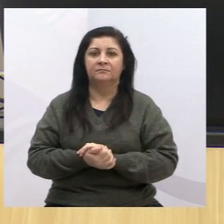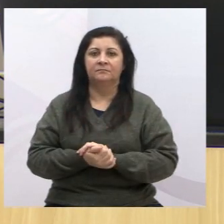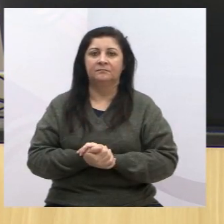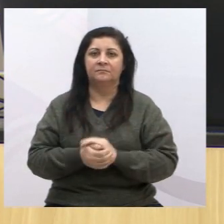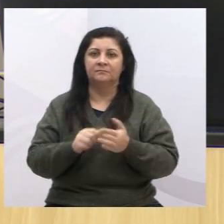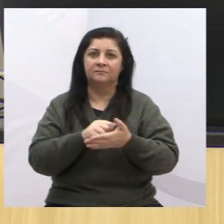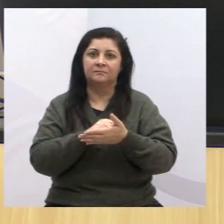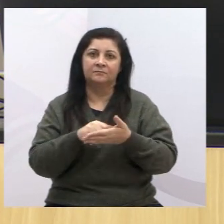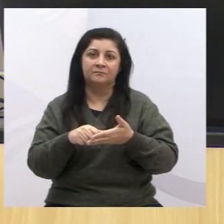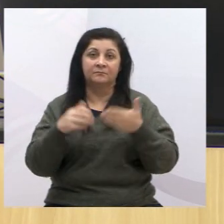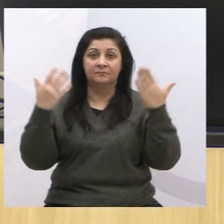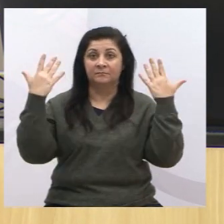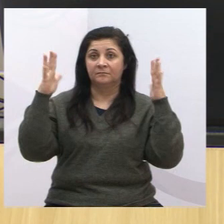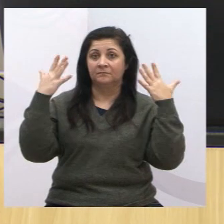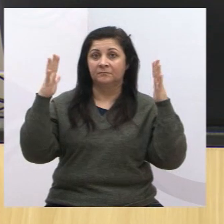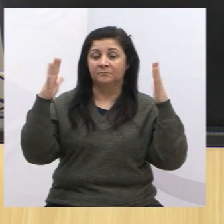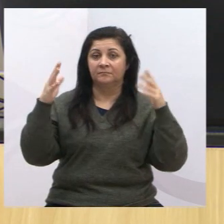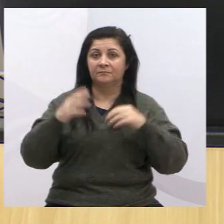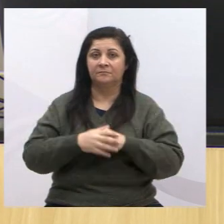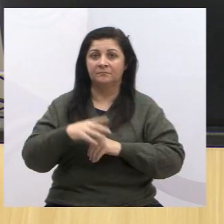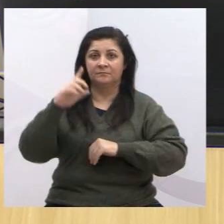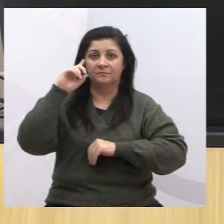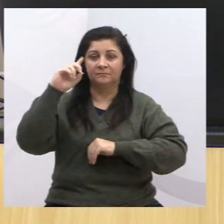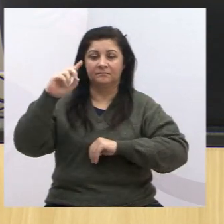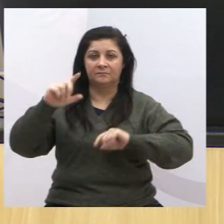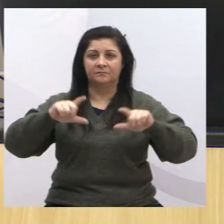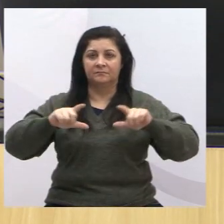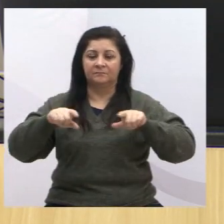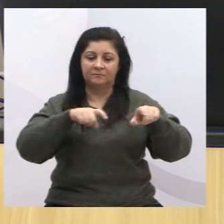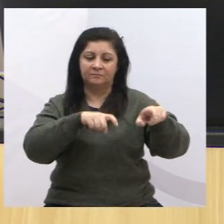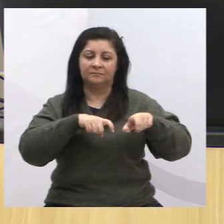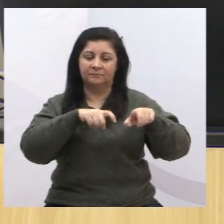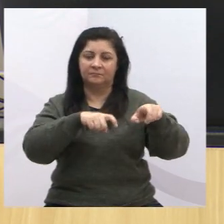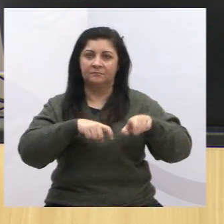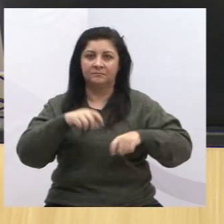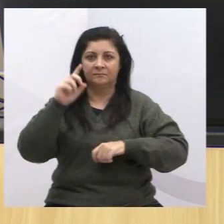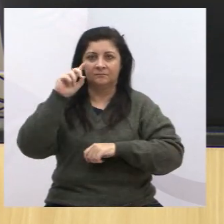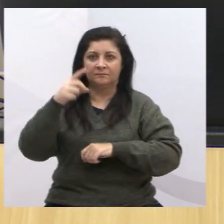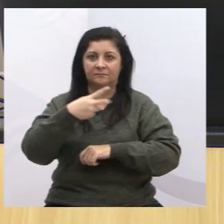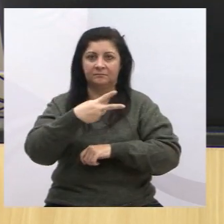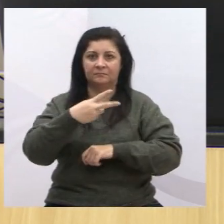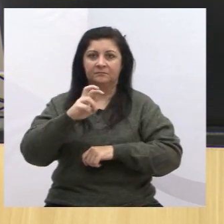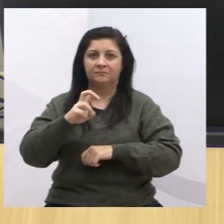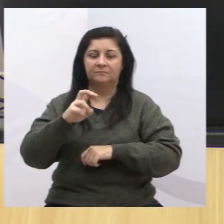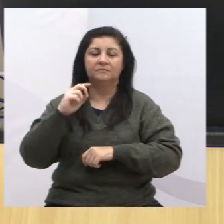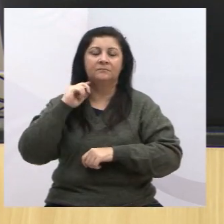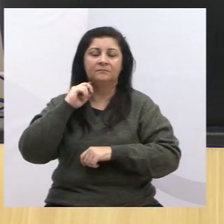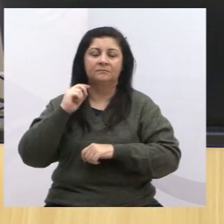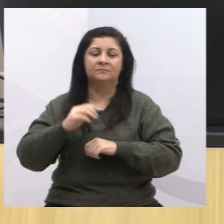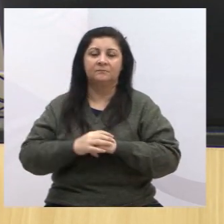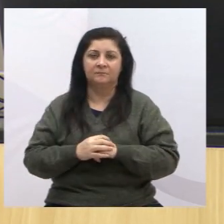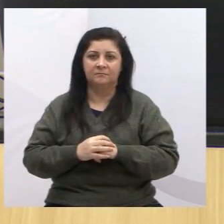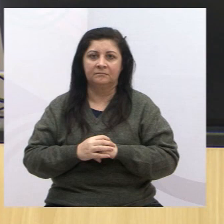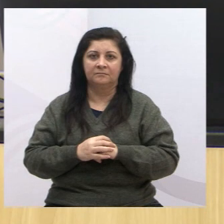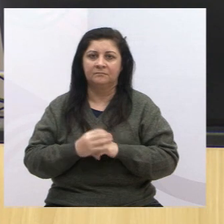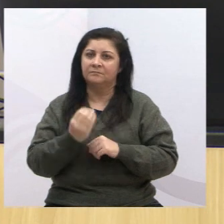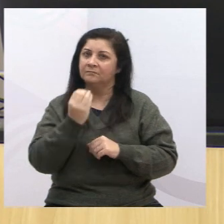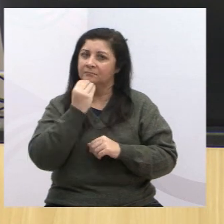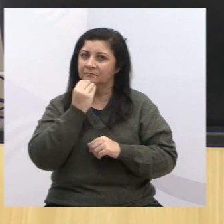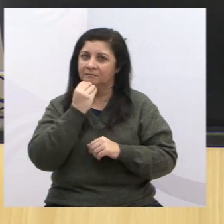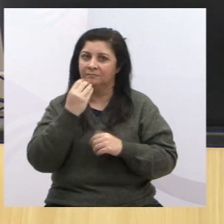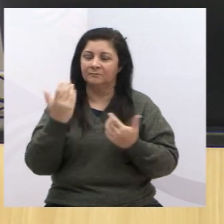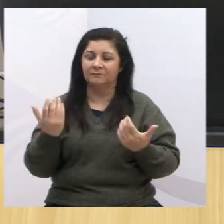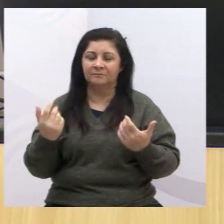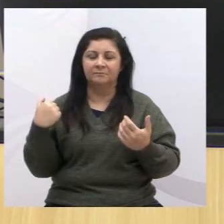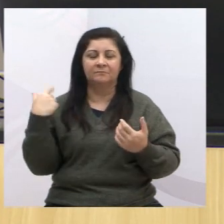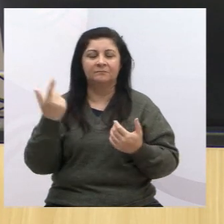registro de moção congratulatória pelo Dia do Trabalhador Rural, comemorado no dia 25 de maio. Nessa oportunidade, então,